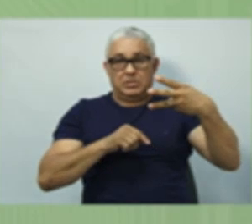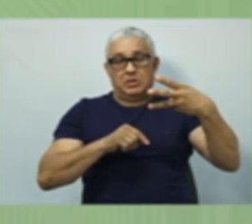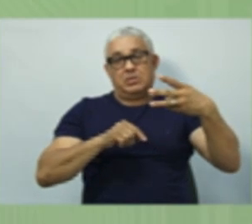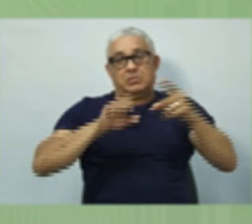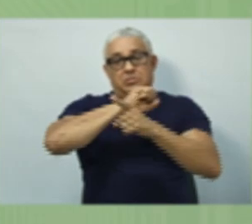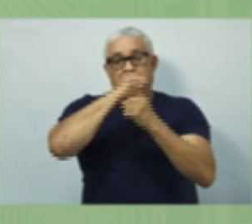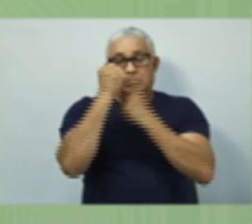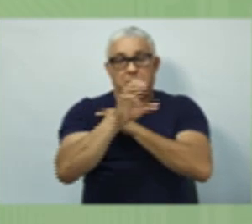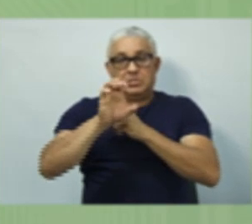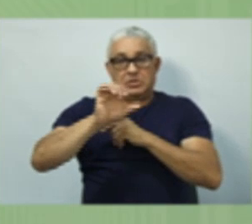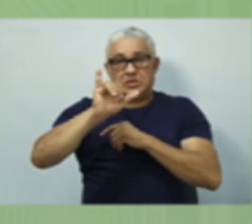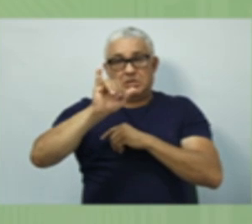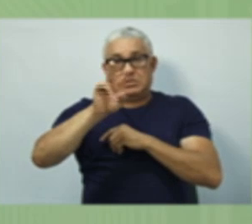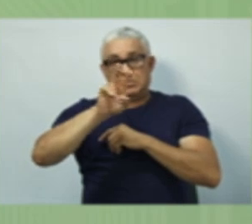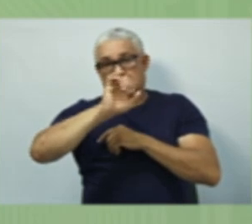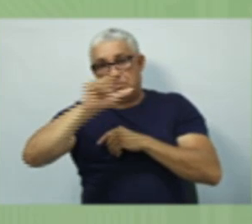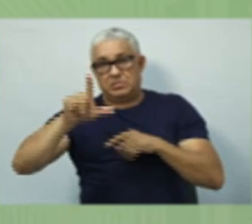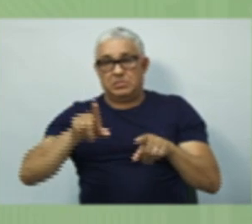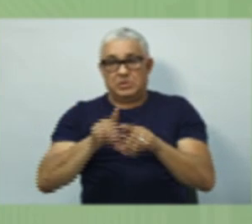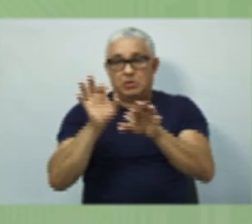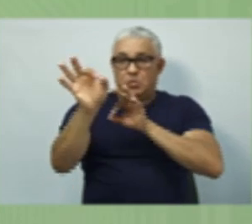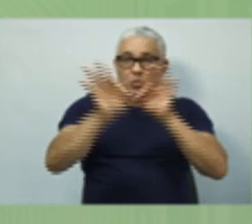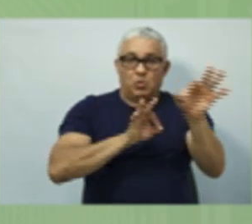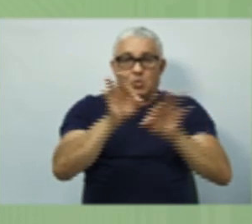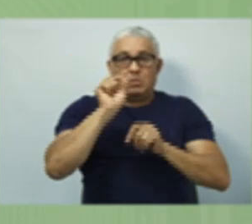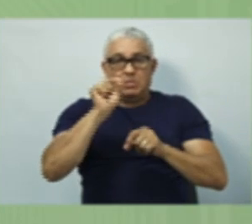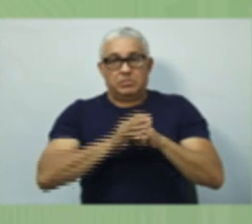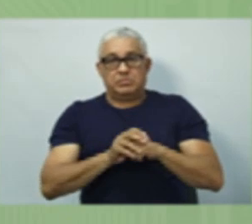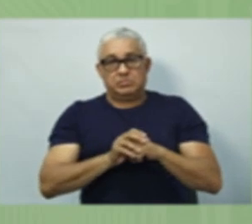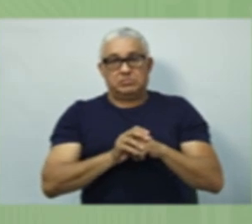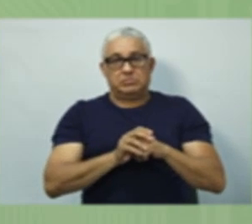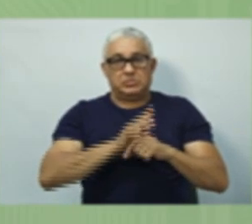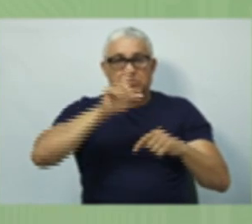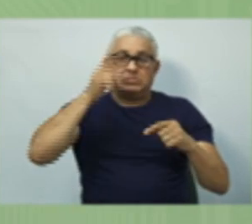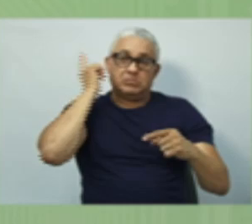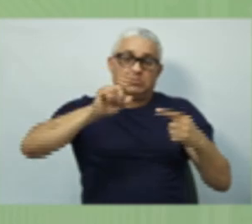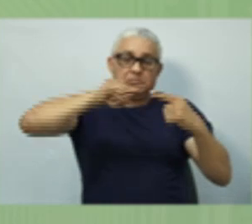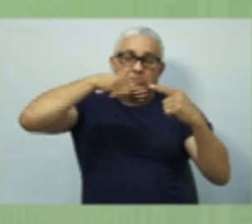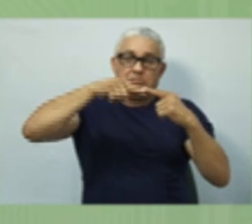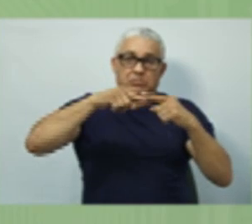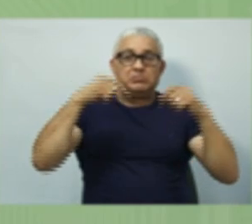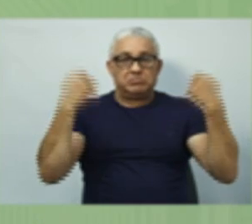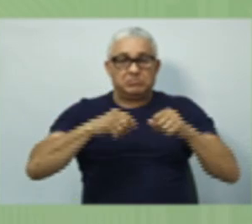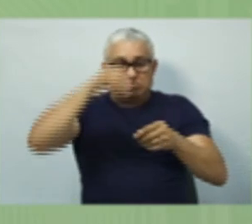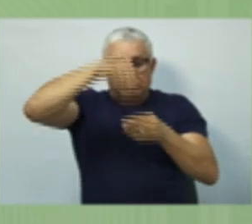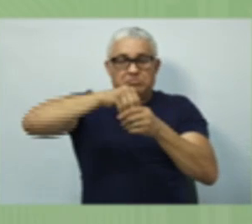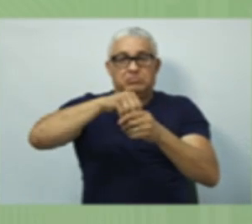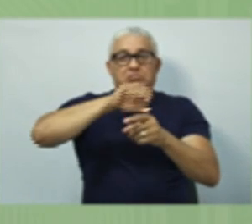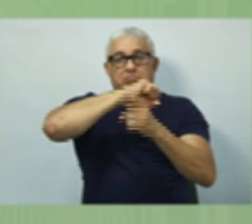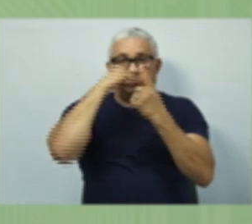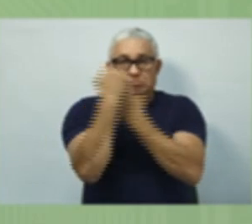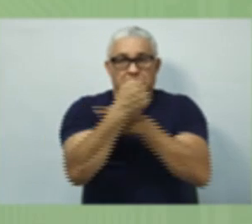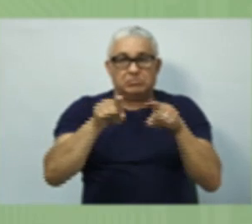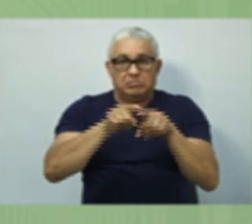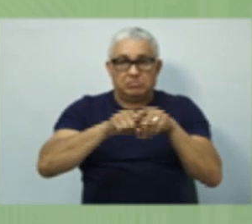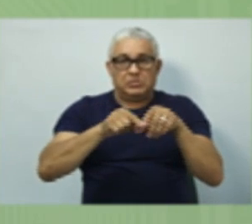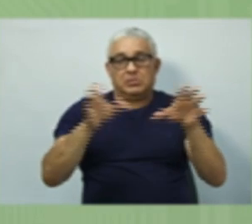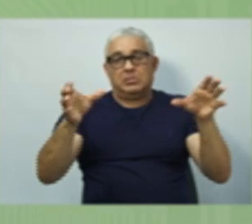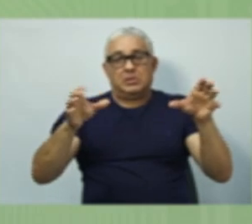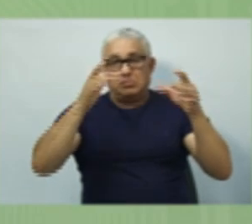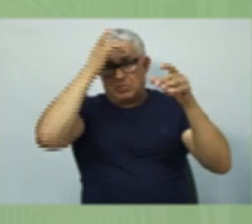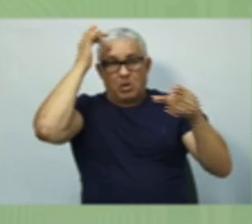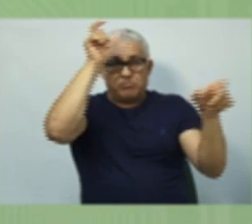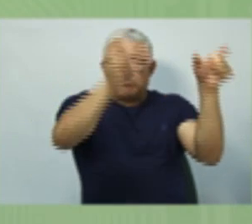civil que se organizam para atender uma determinada necessidade da sociedade ou da comunidade onde ela está